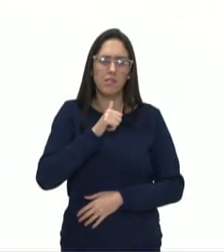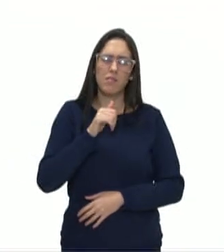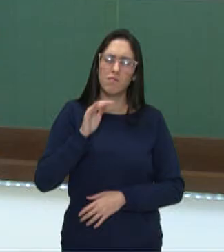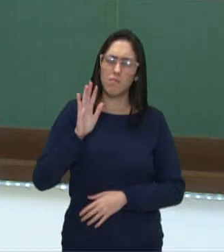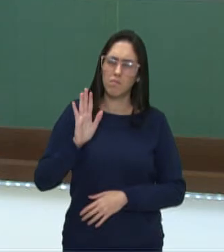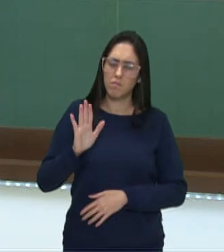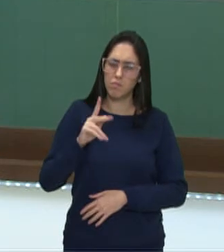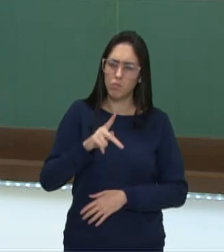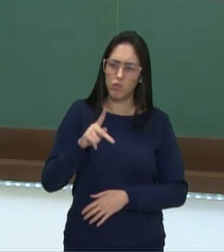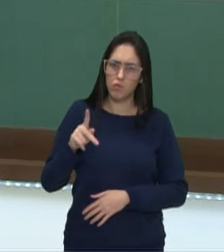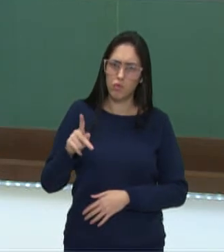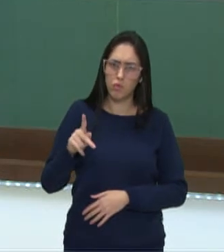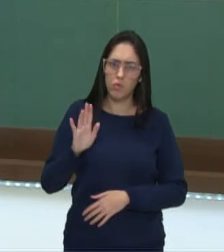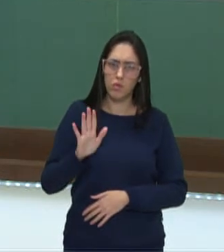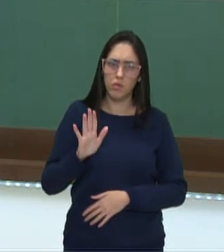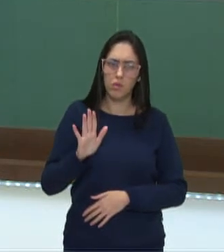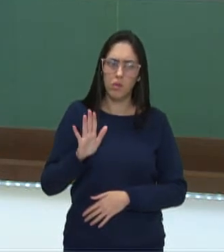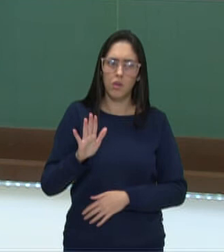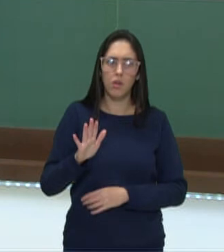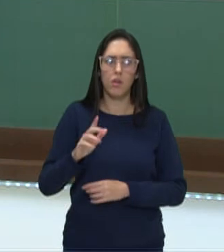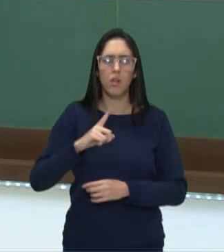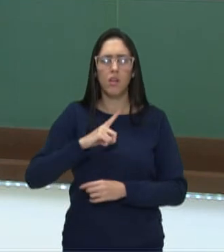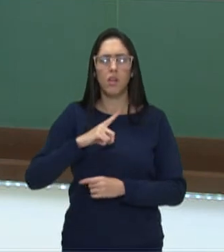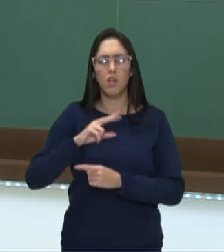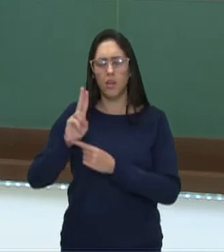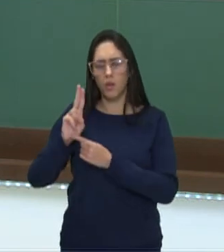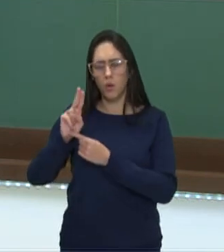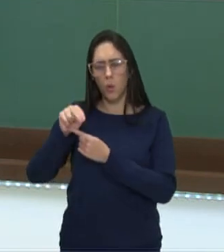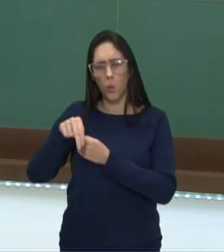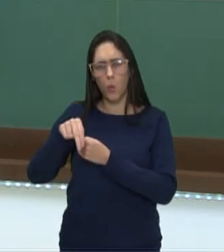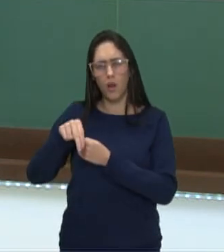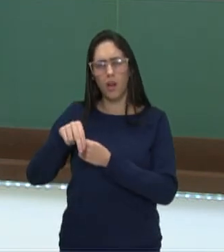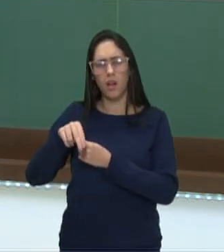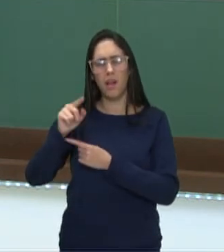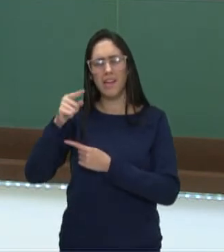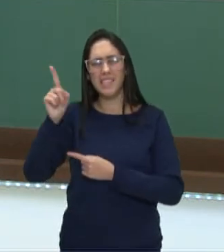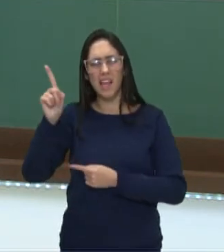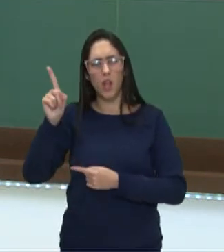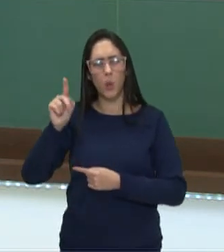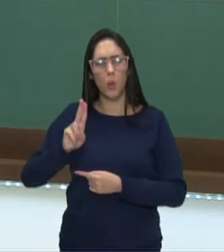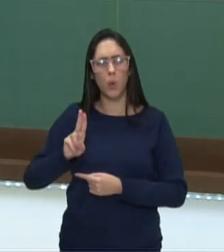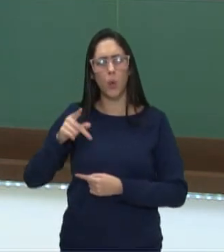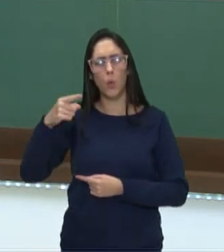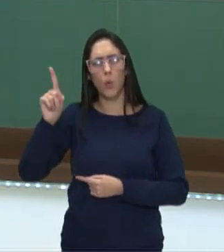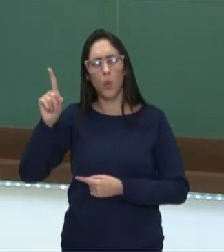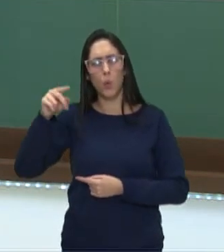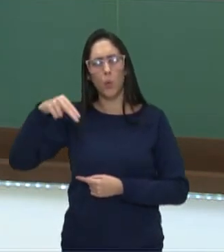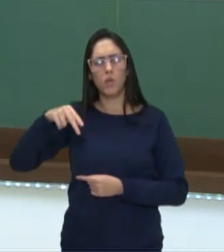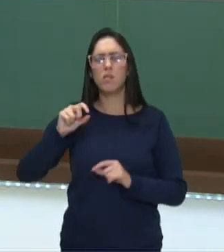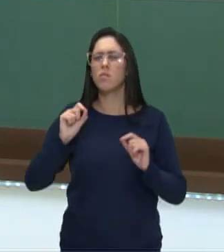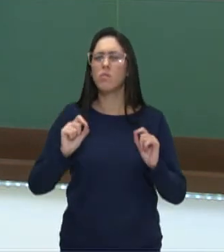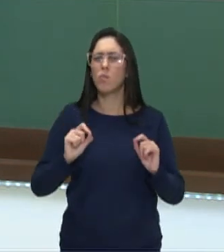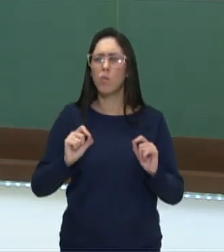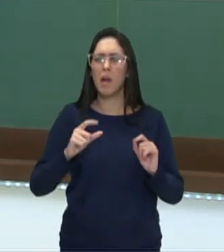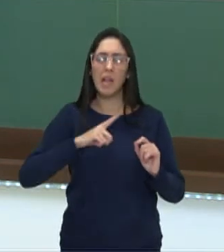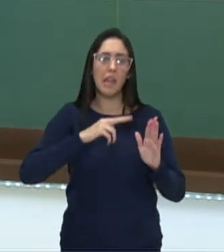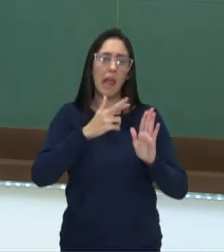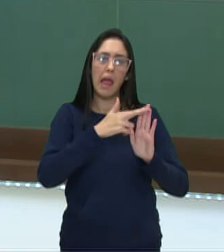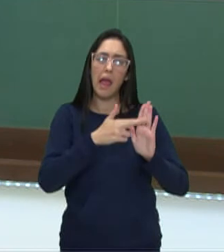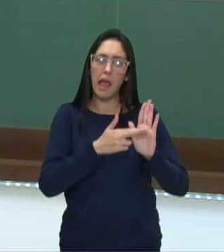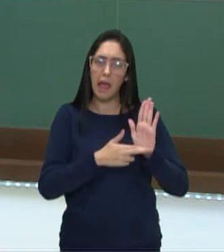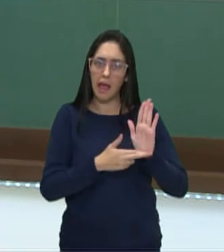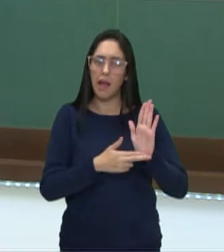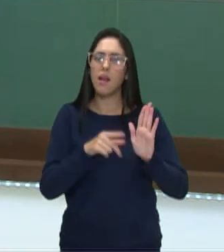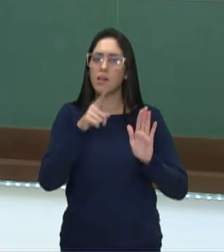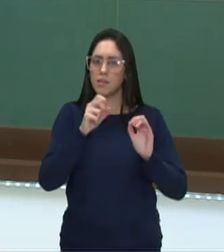aqui é anos, só que tem um acento ali. Aqui é uma regra de acentuação. Depois você